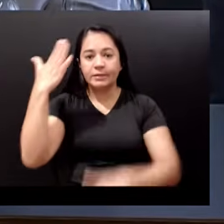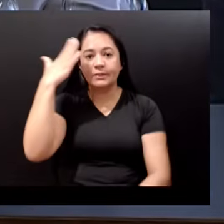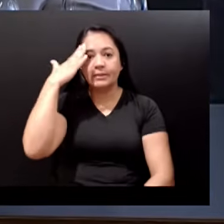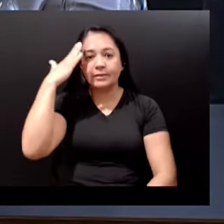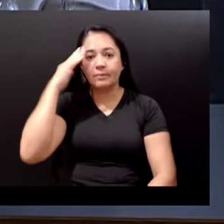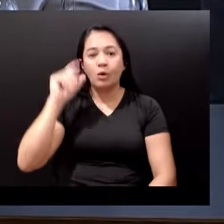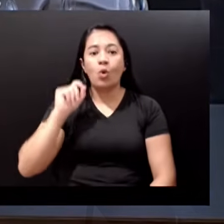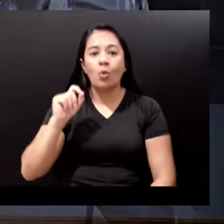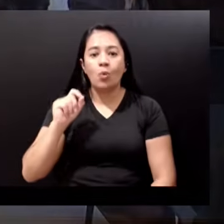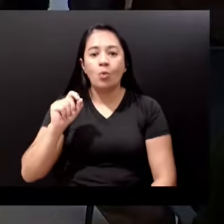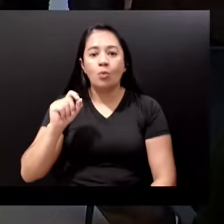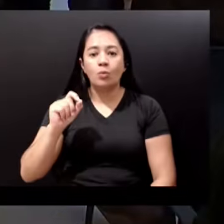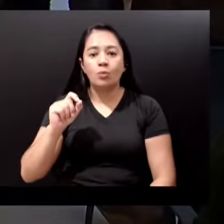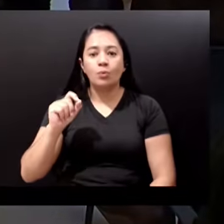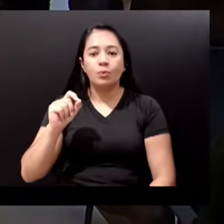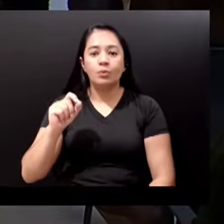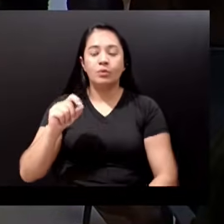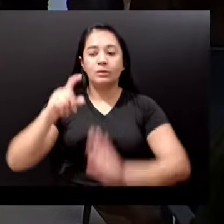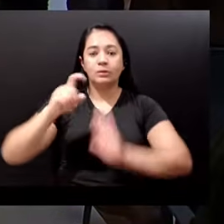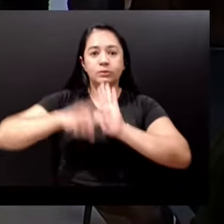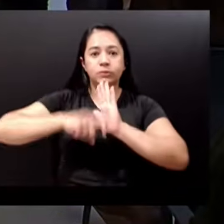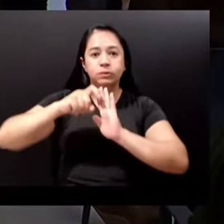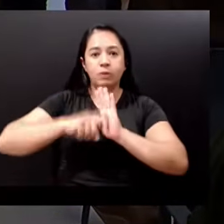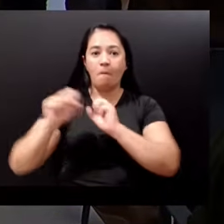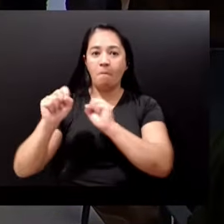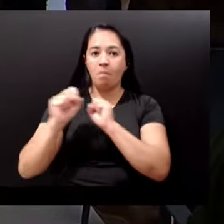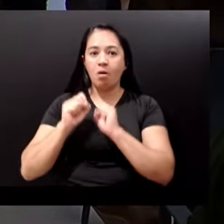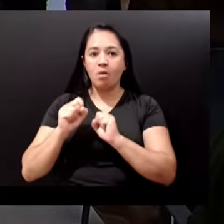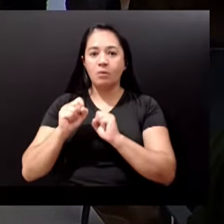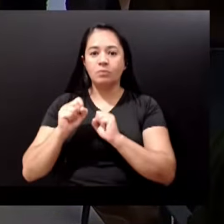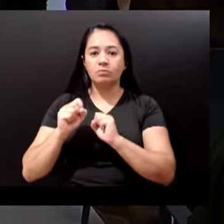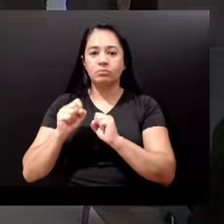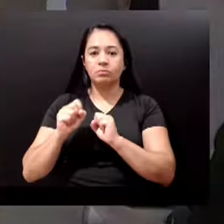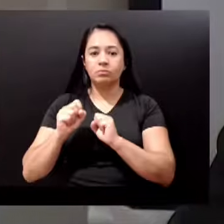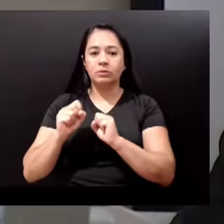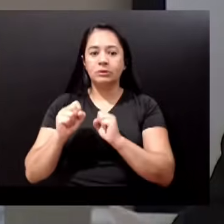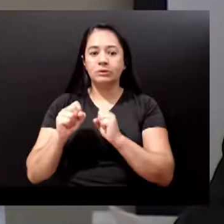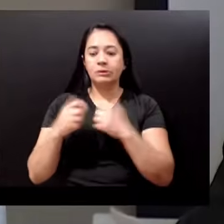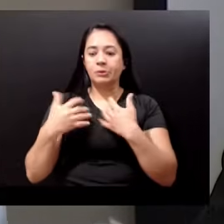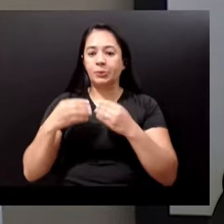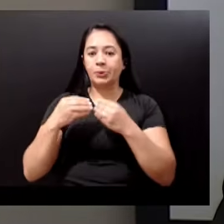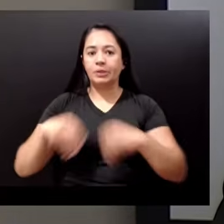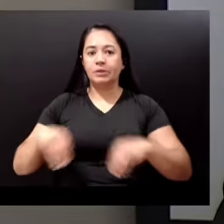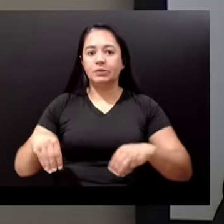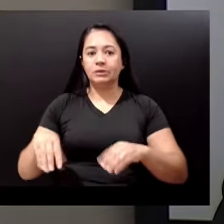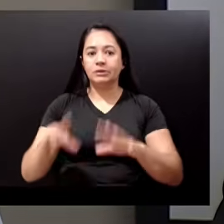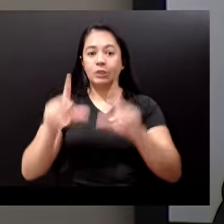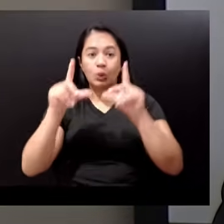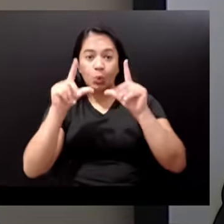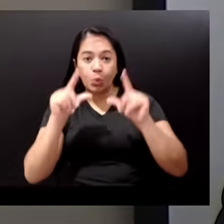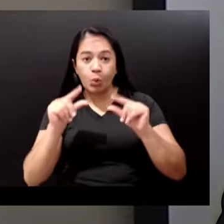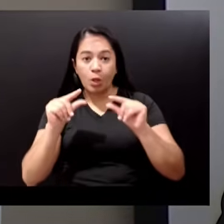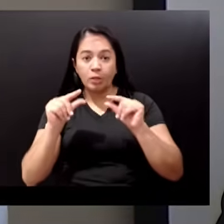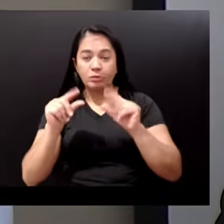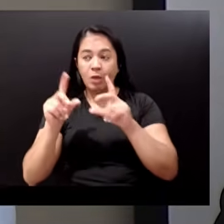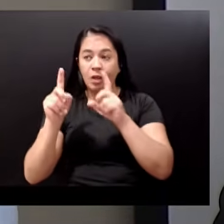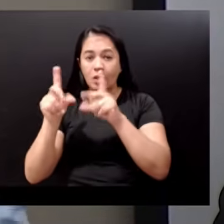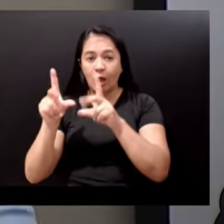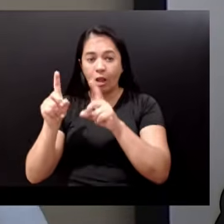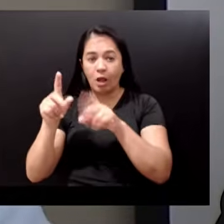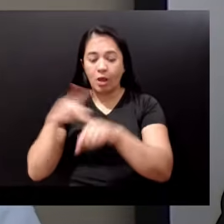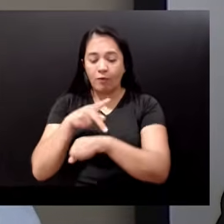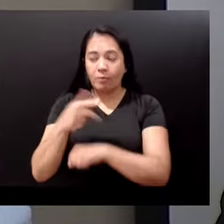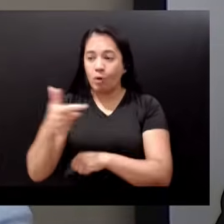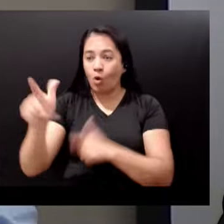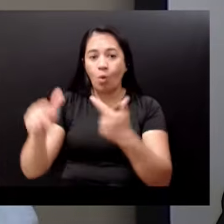o tarifaço pode implicar na redução das exportações e, consequentemente, na